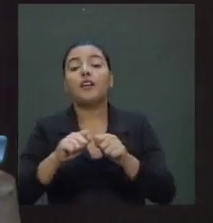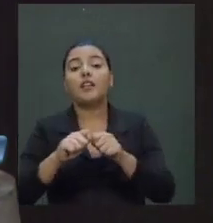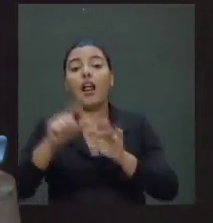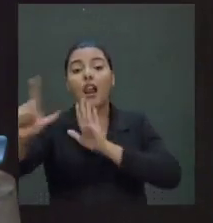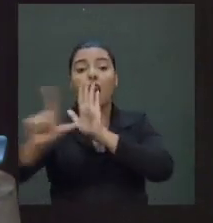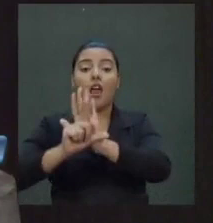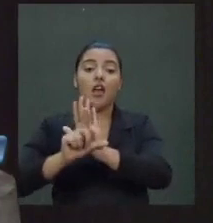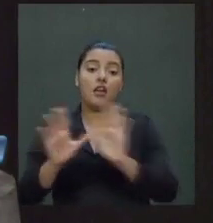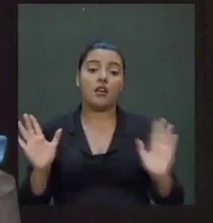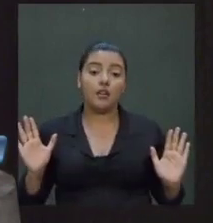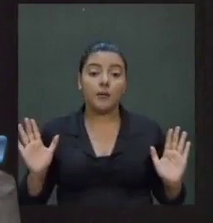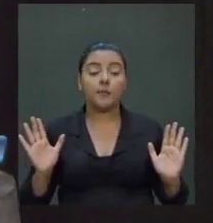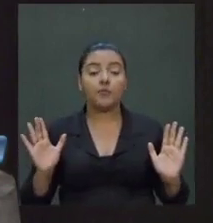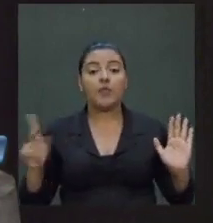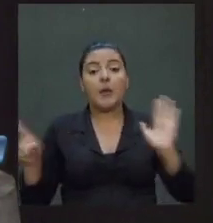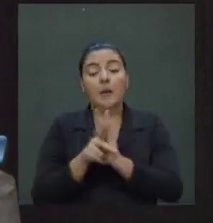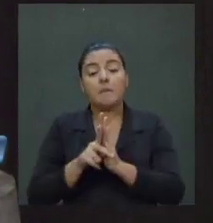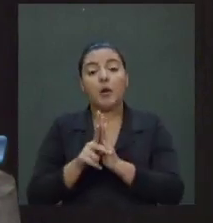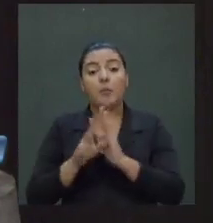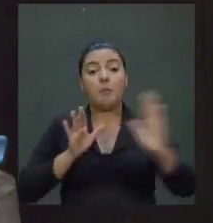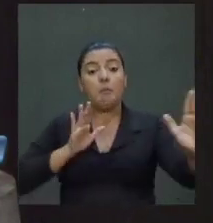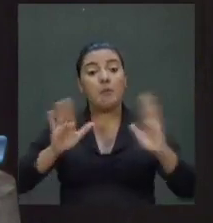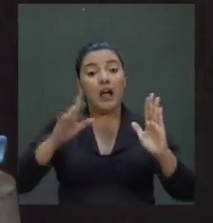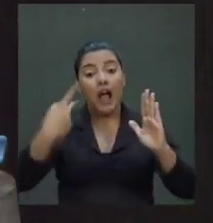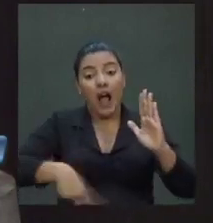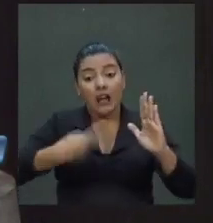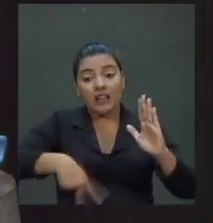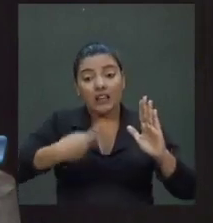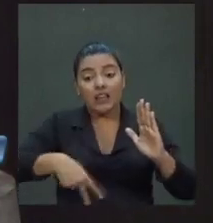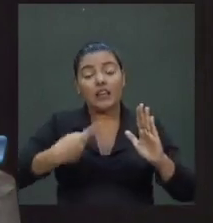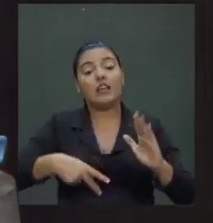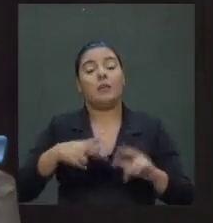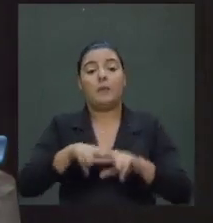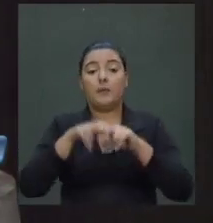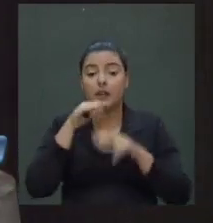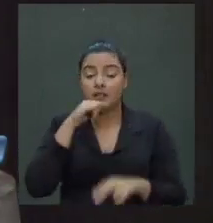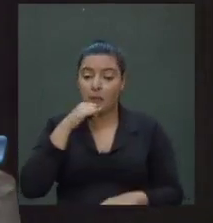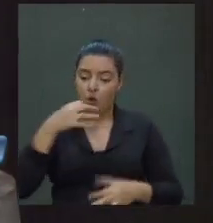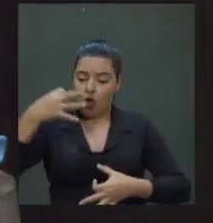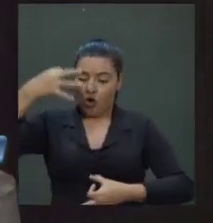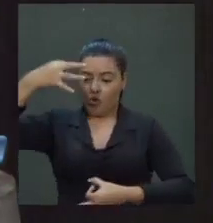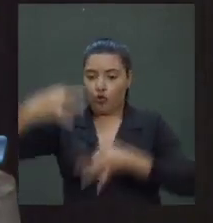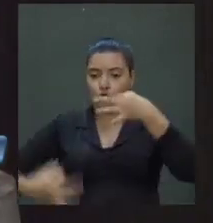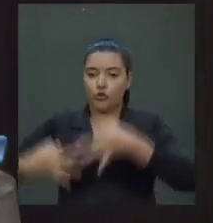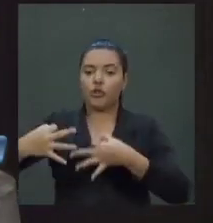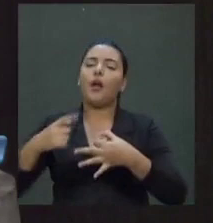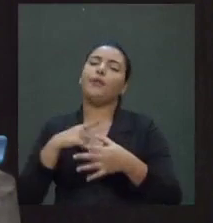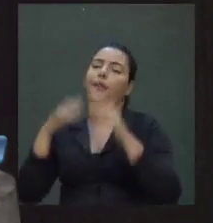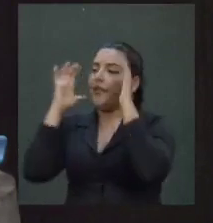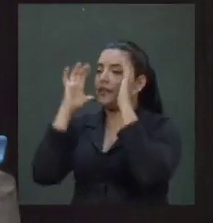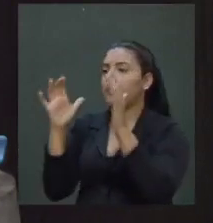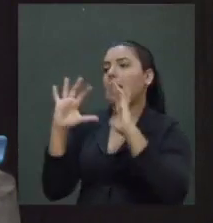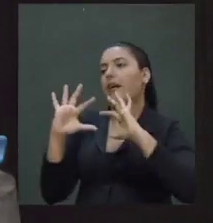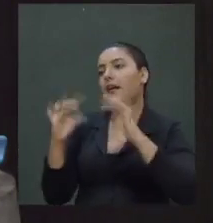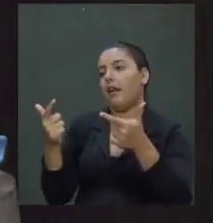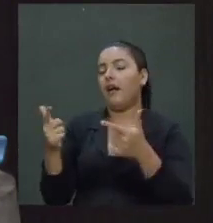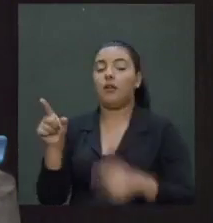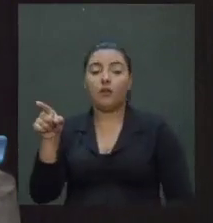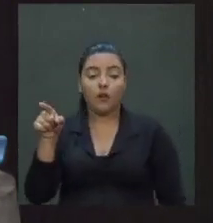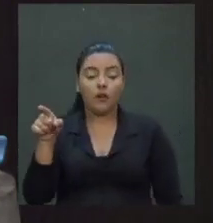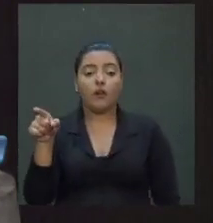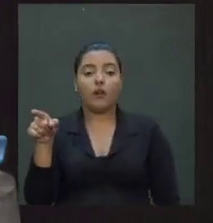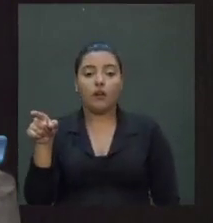uma prerrogativa do Legislativo. Nós estamos dizendo para o Tribunal de Justiça, com todo respeito, através da emenda do deputado